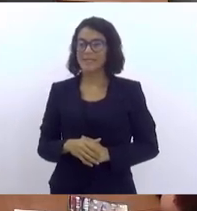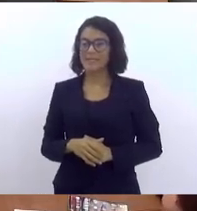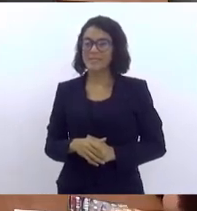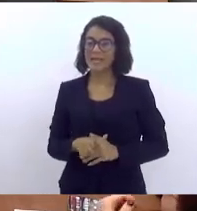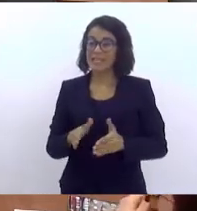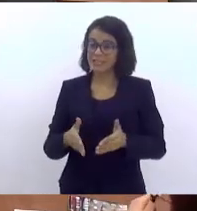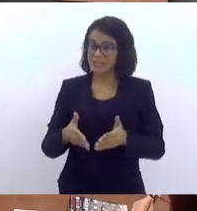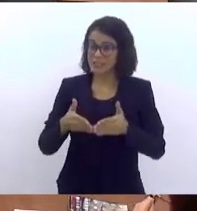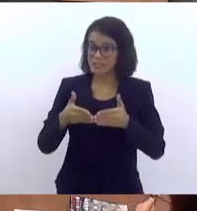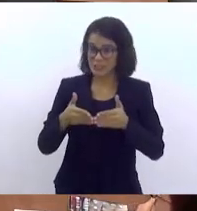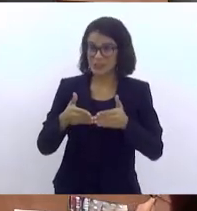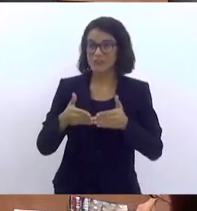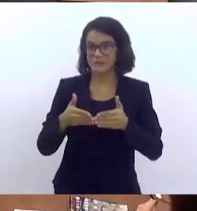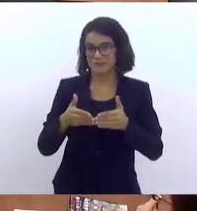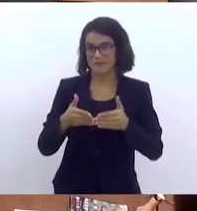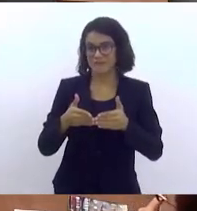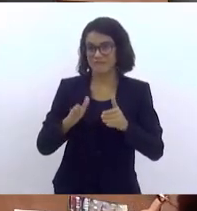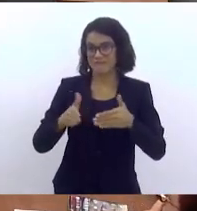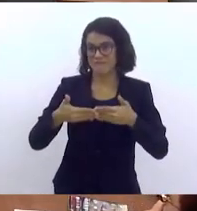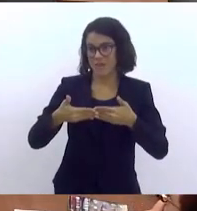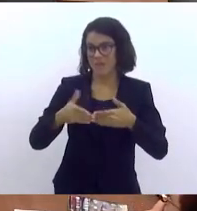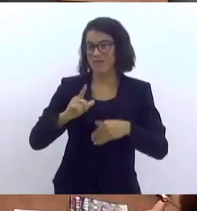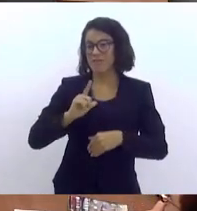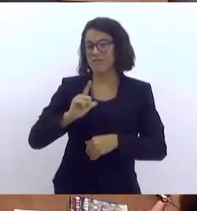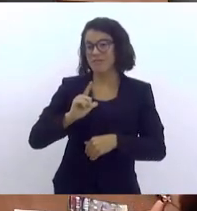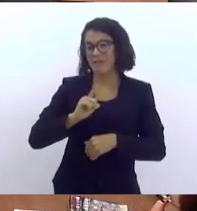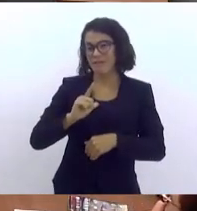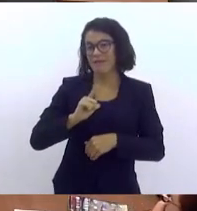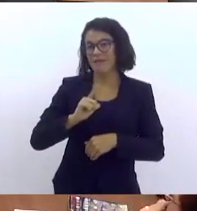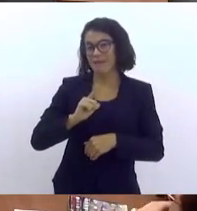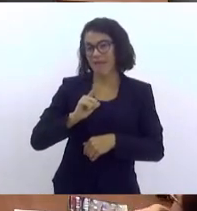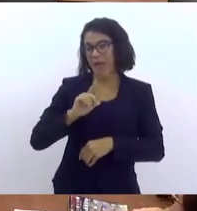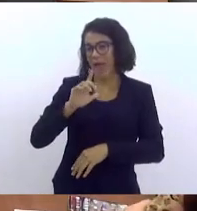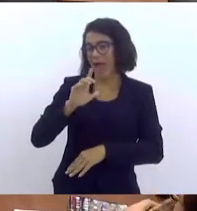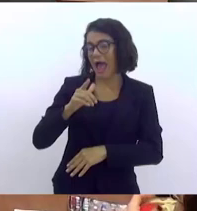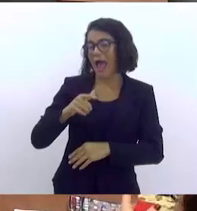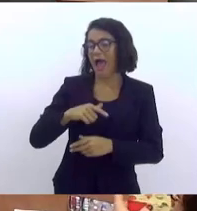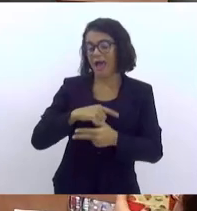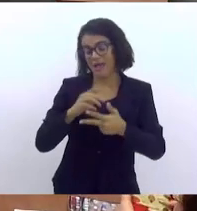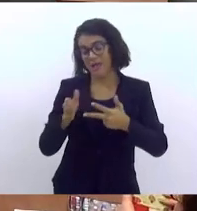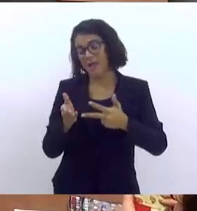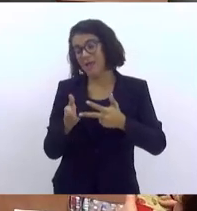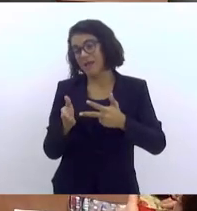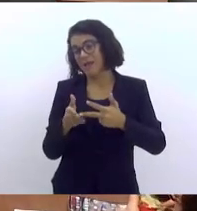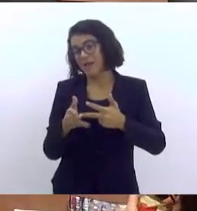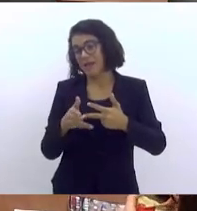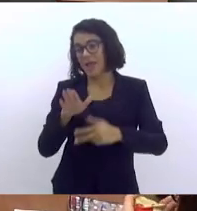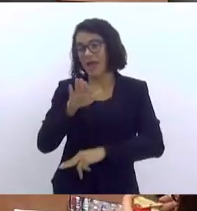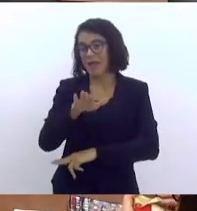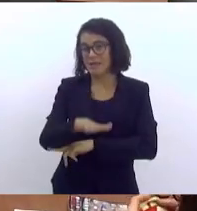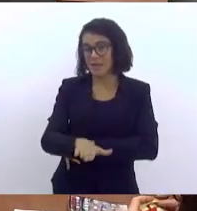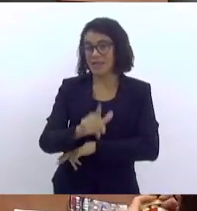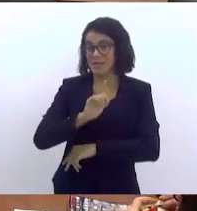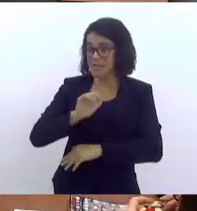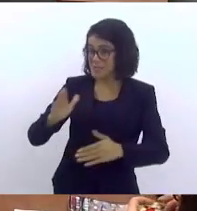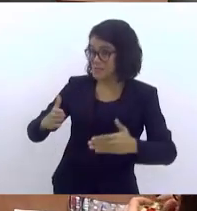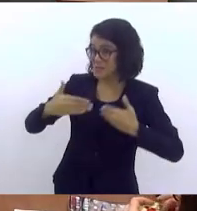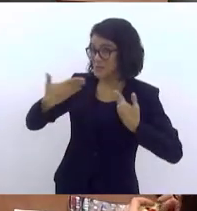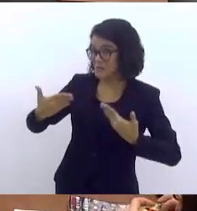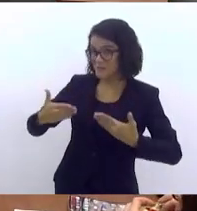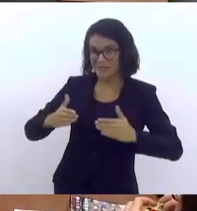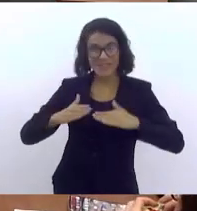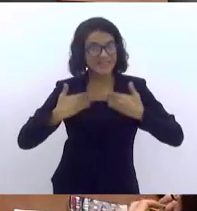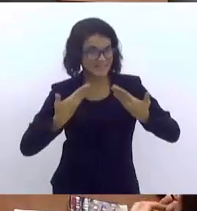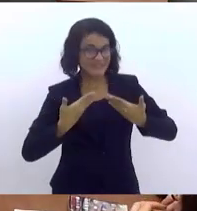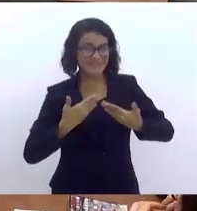encerrar então nessa fala é porque a gente tem de fato a segunda à tarde Inclusive tem surpresas viu